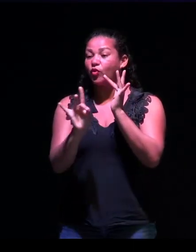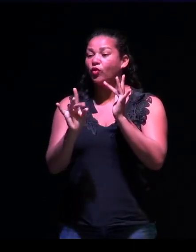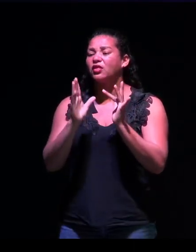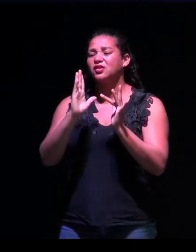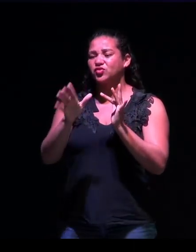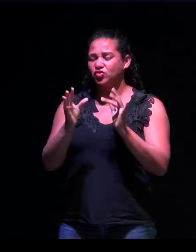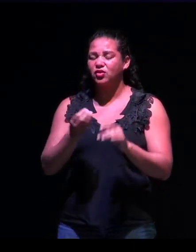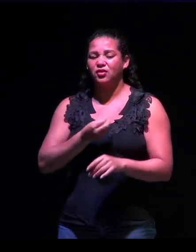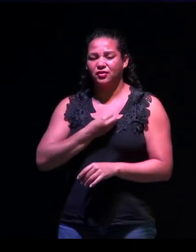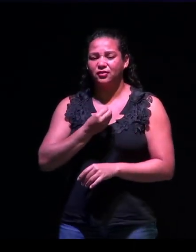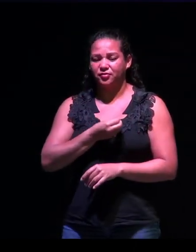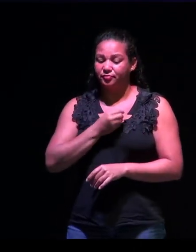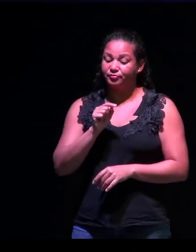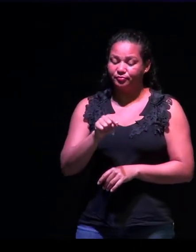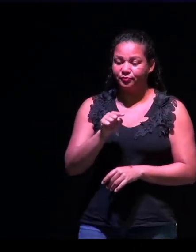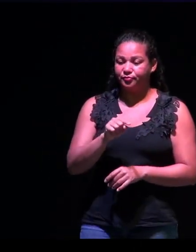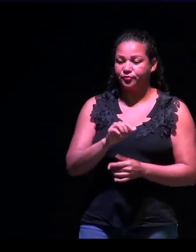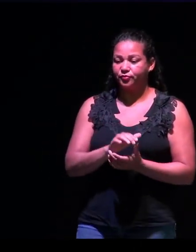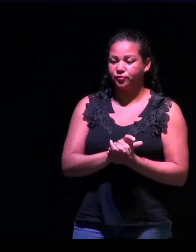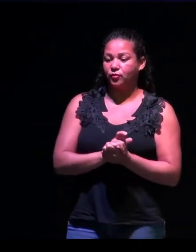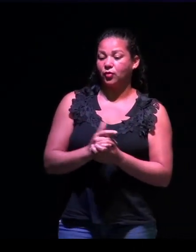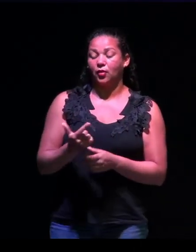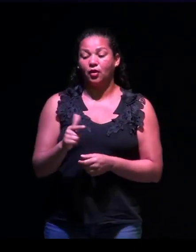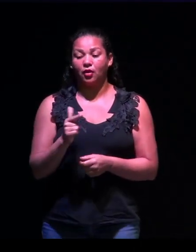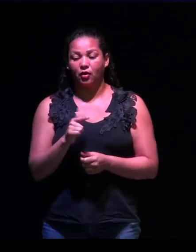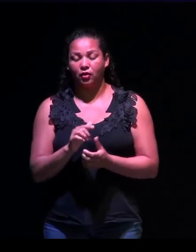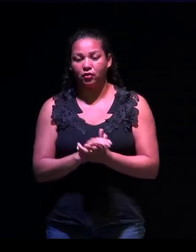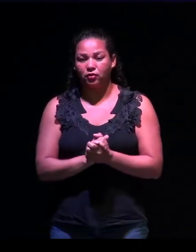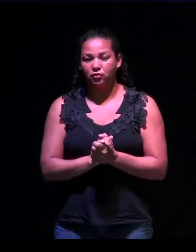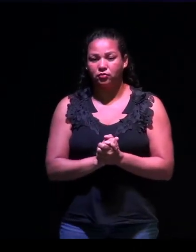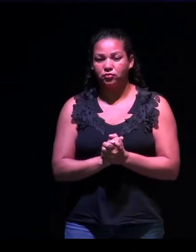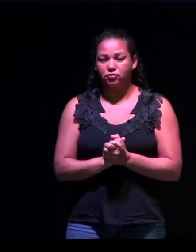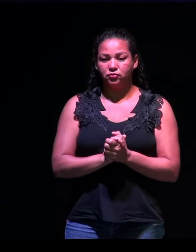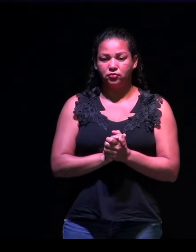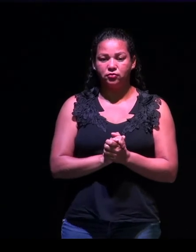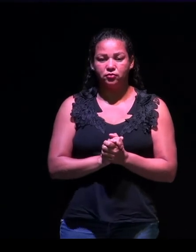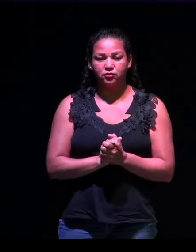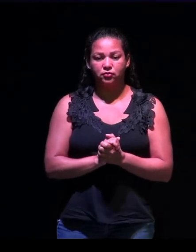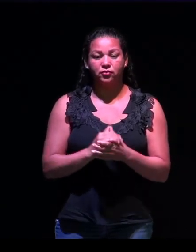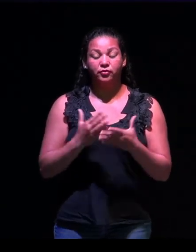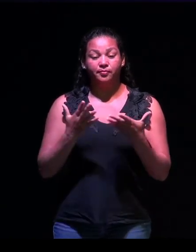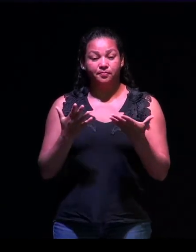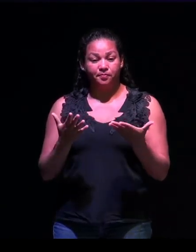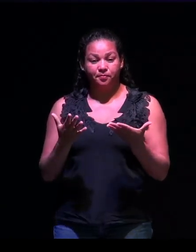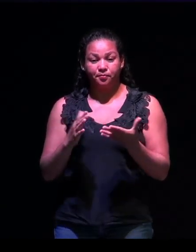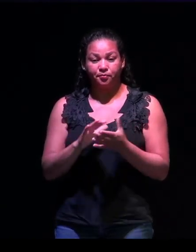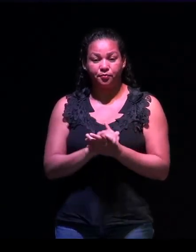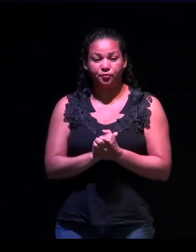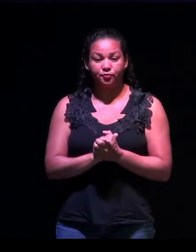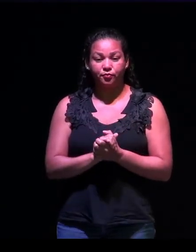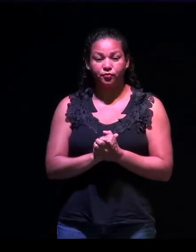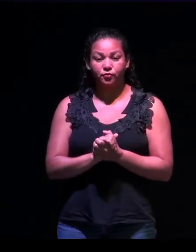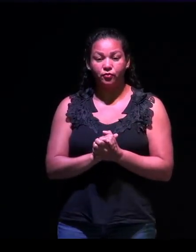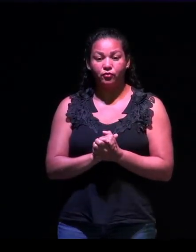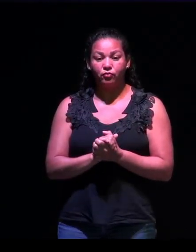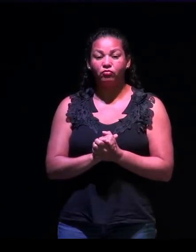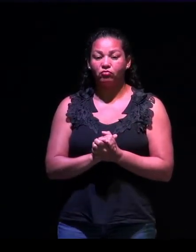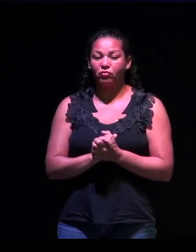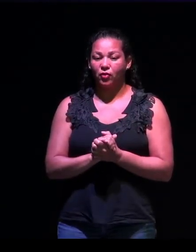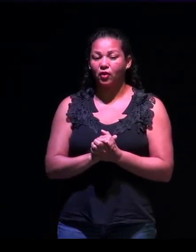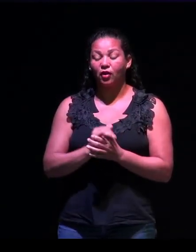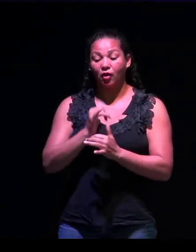que não poderá comprar ou vender quem não tiver a marca da besta, quem não tiver fichado. Então, eu lhe garanto uma